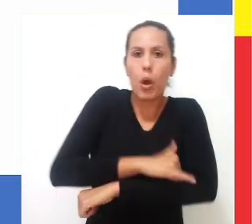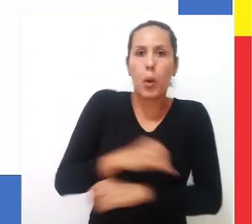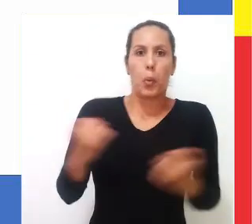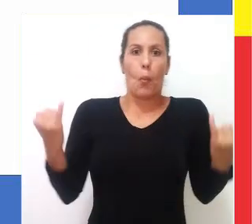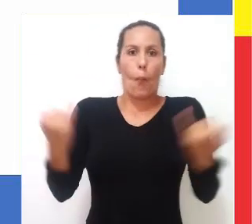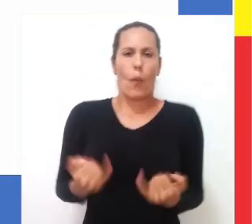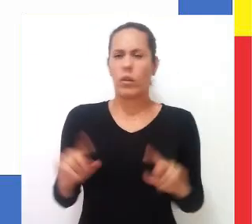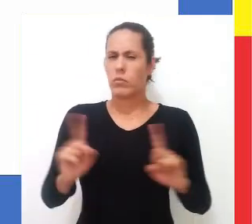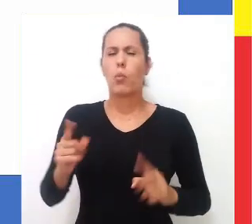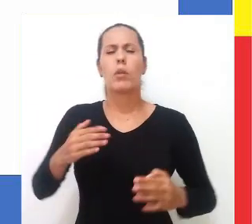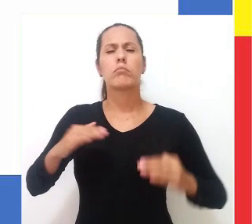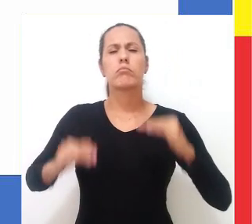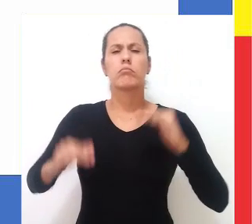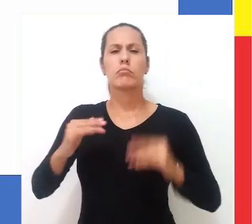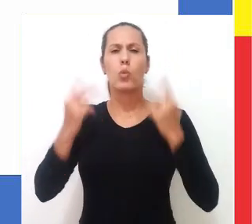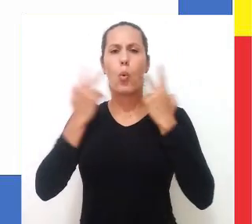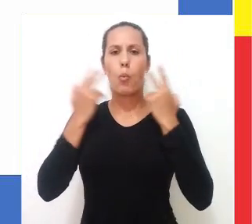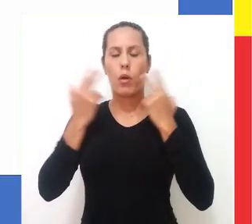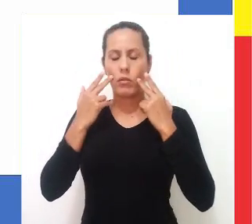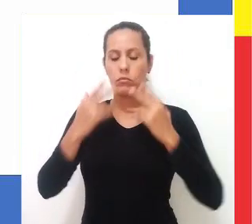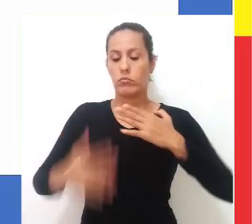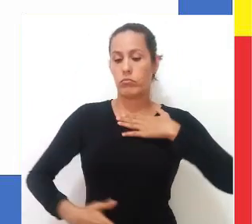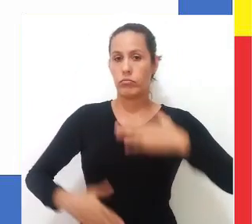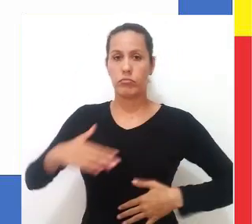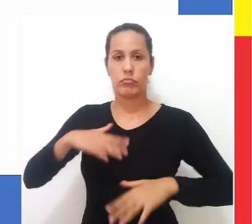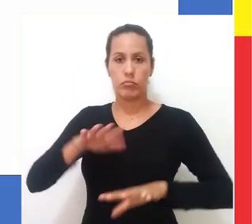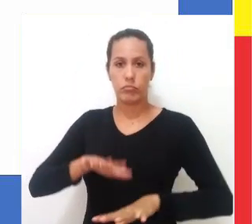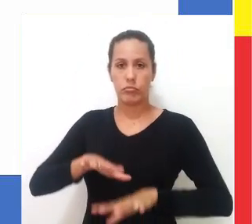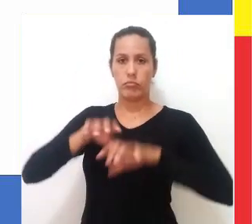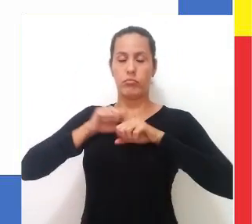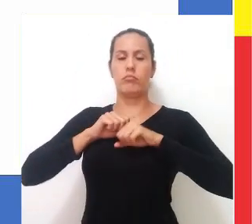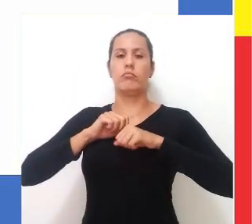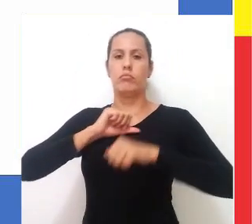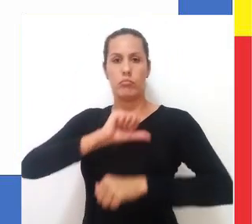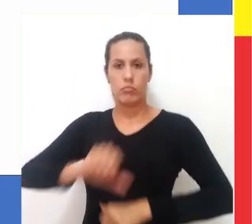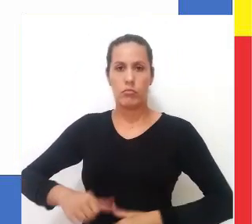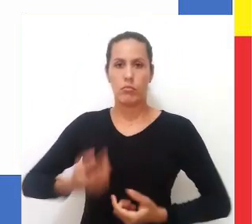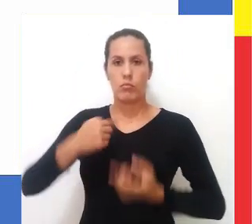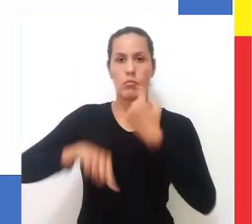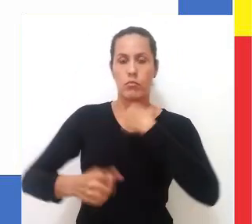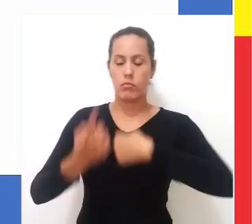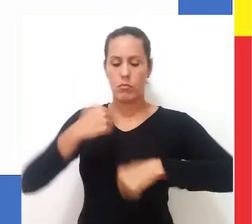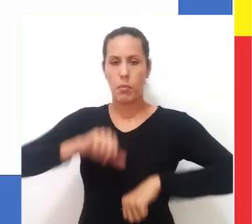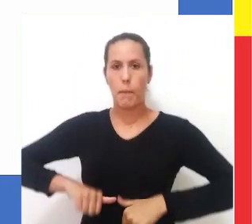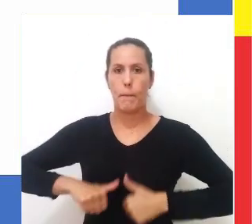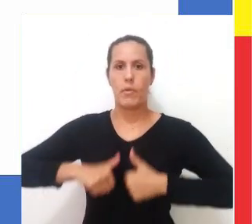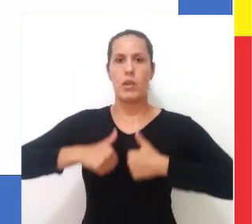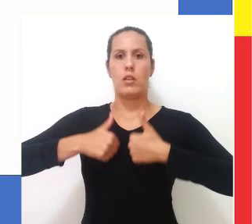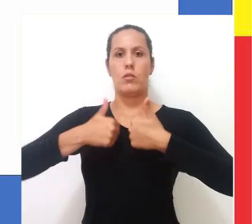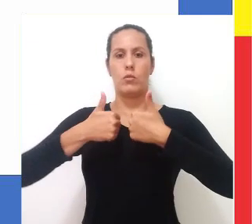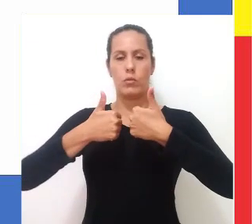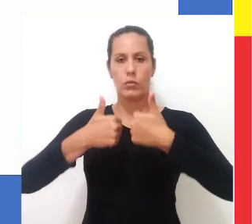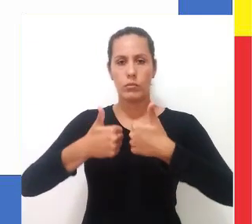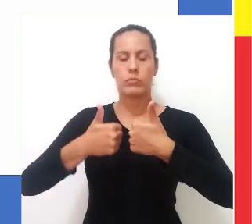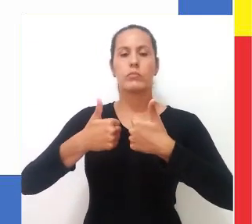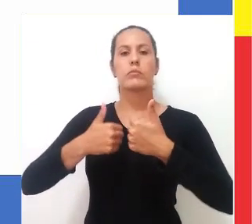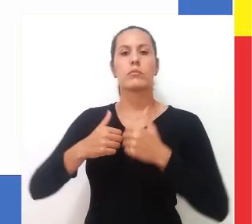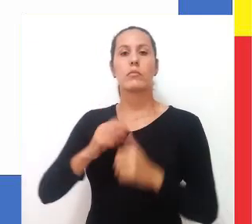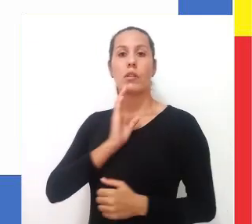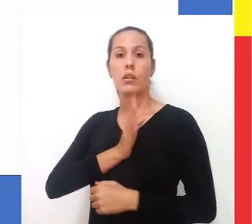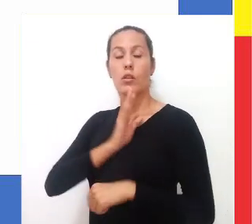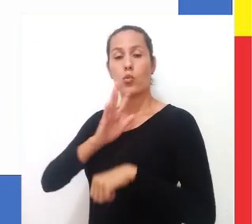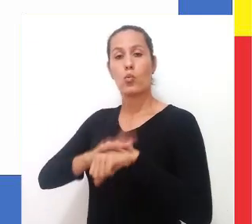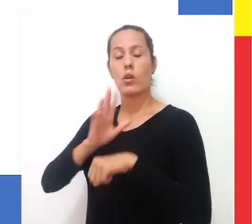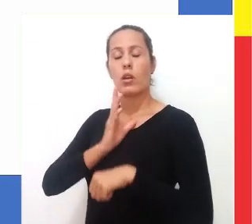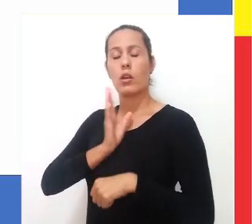ou emagrecer exageradamente. Ele melhora as energias de funcionamento do teu organismo. Ele reduz